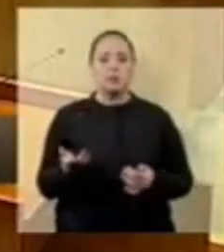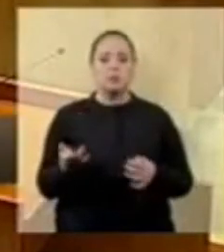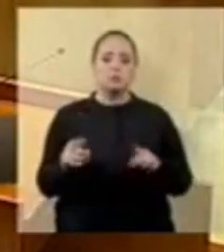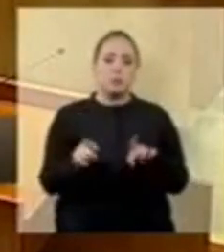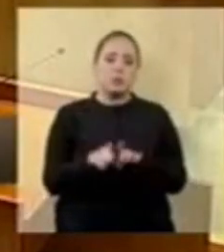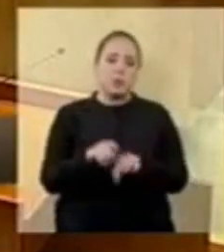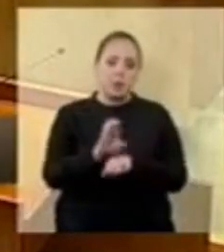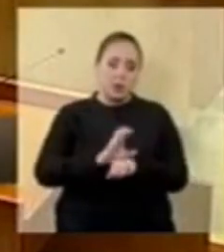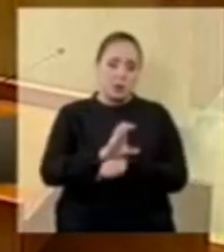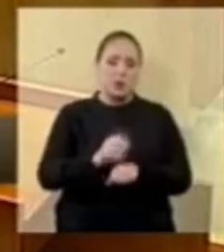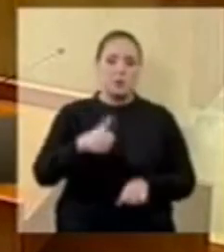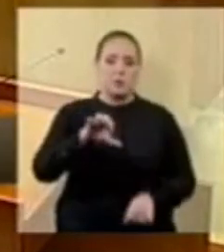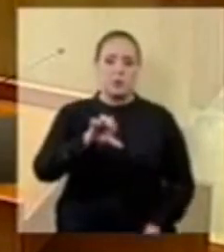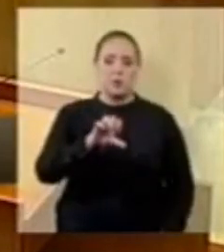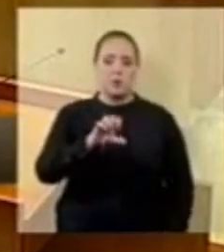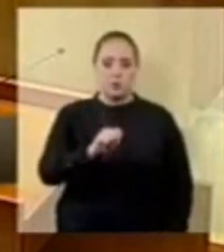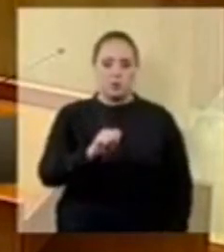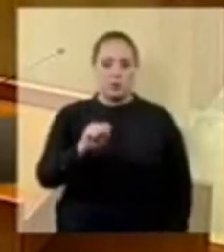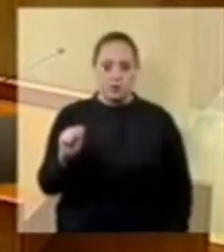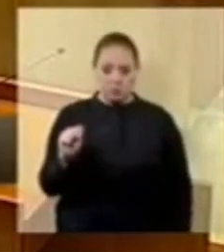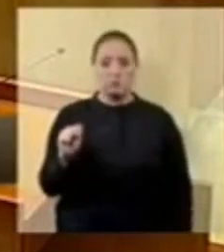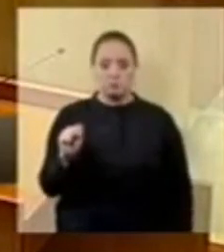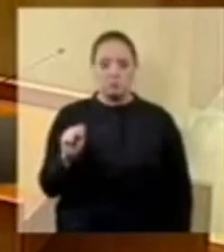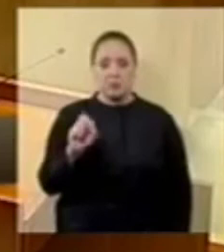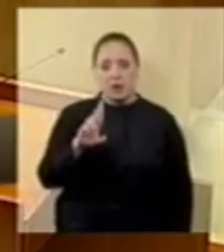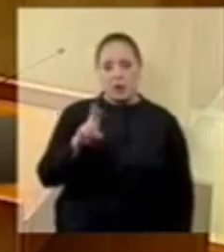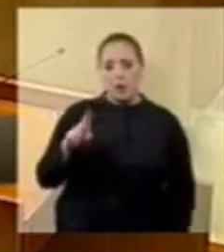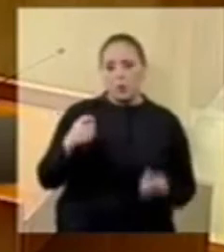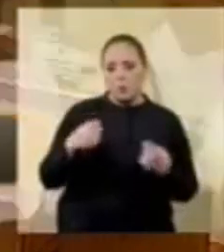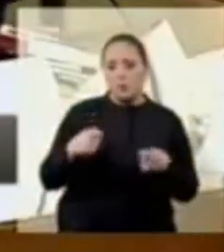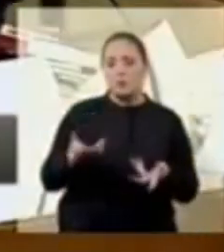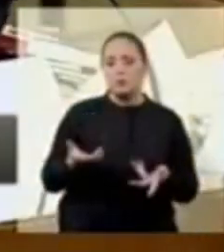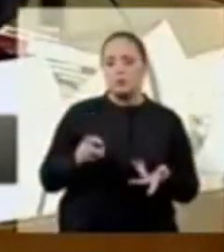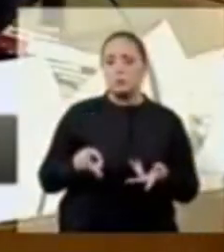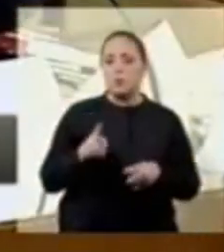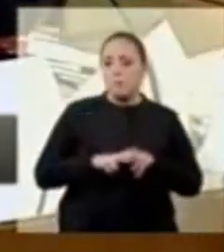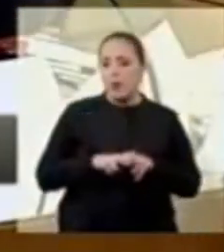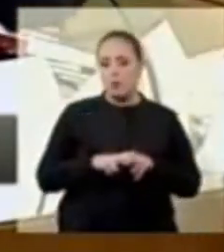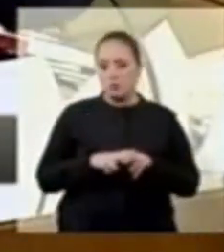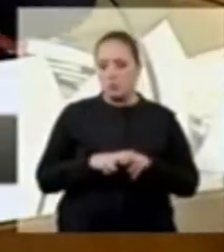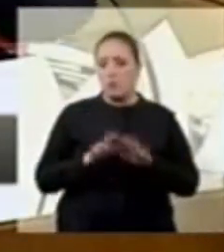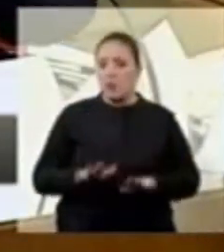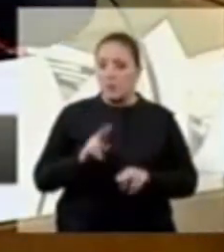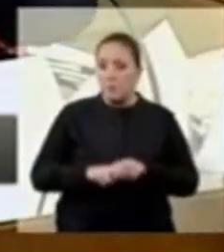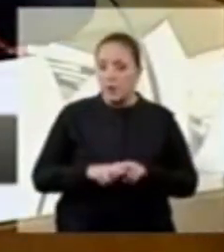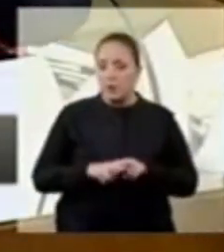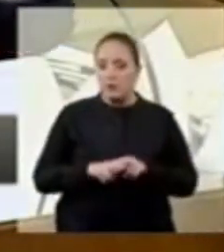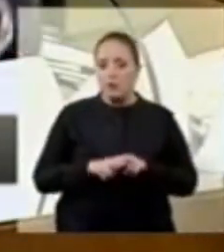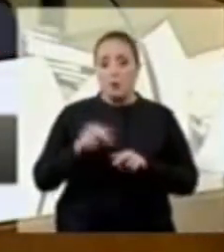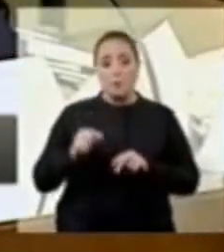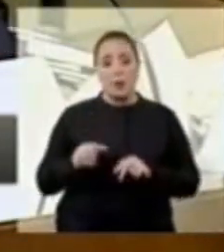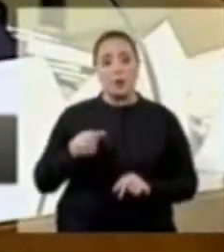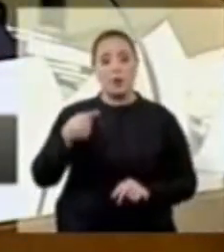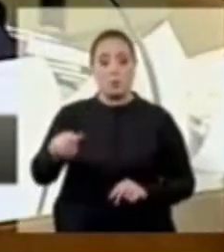própria constituição de 1988 o réu tinha que se recolher preso para apelar da